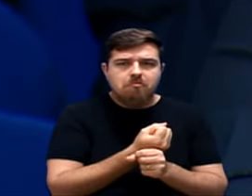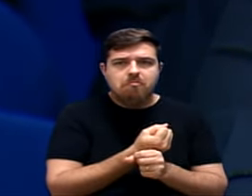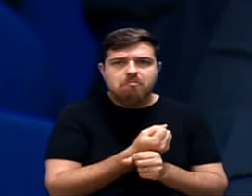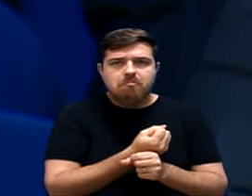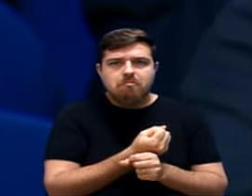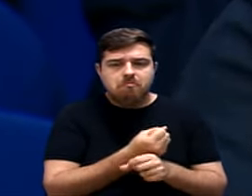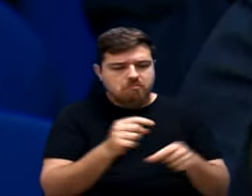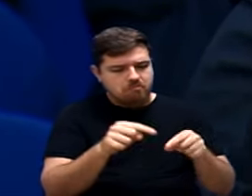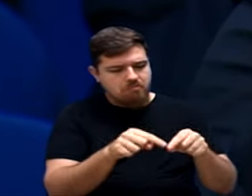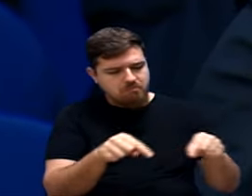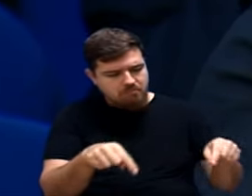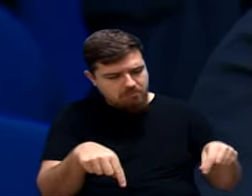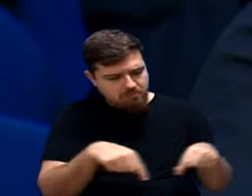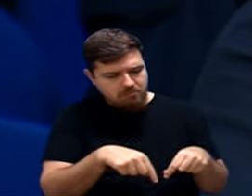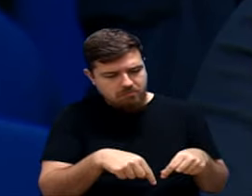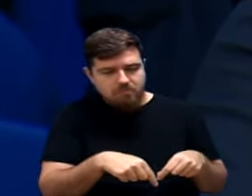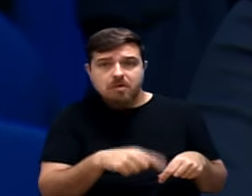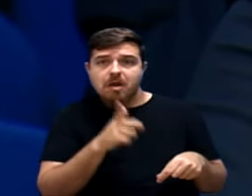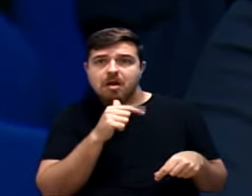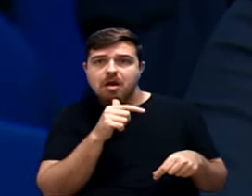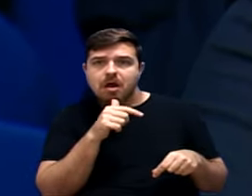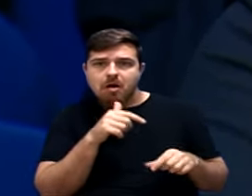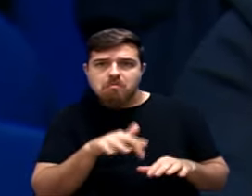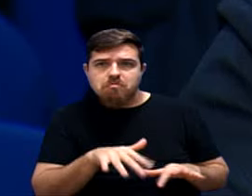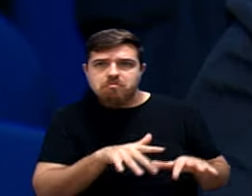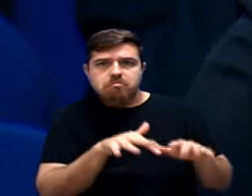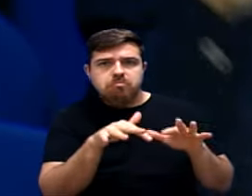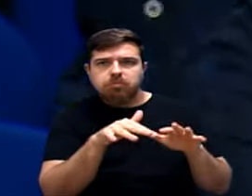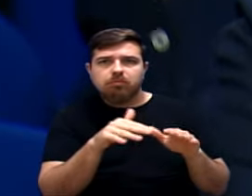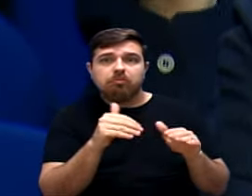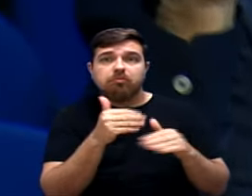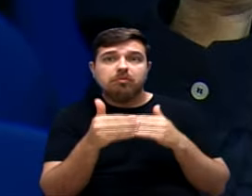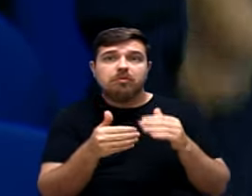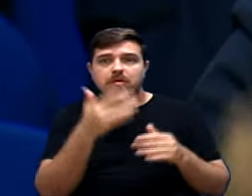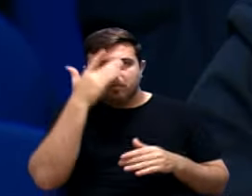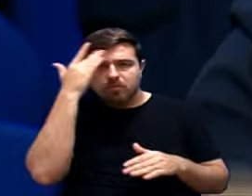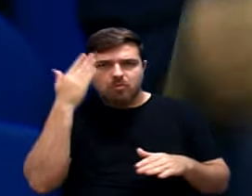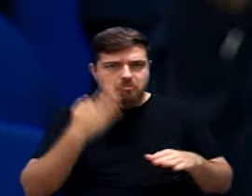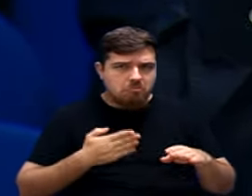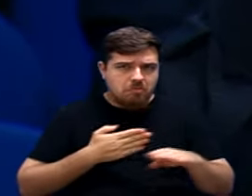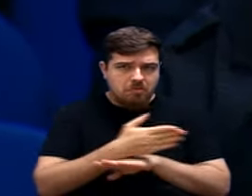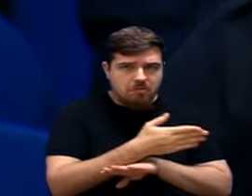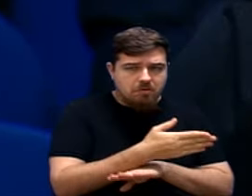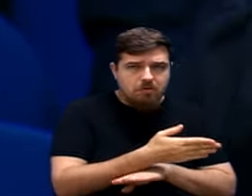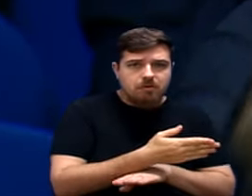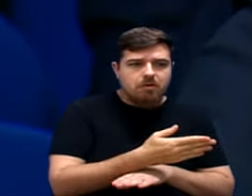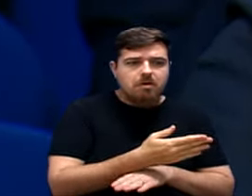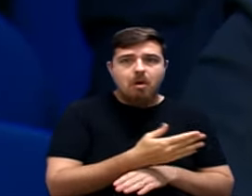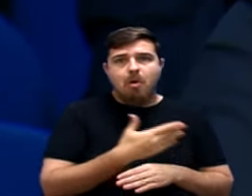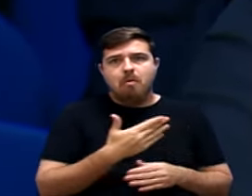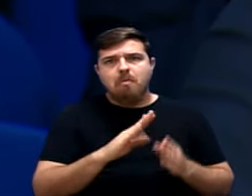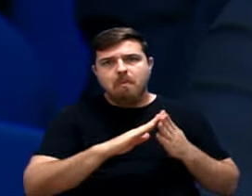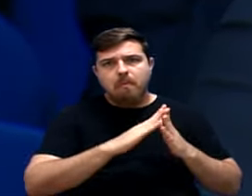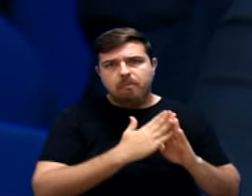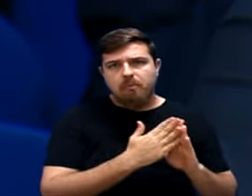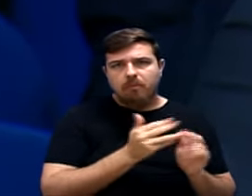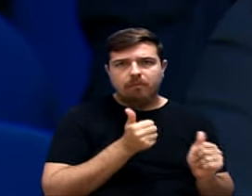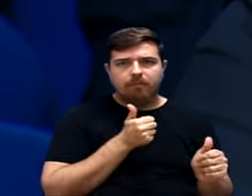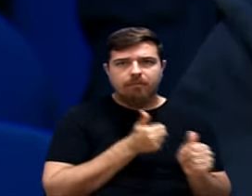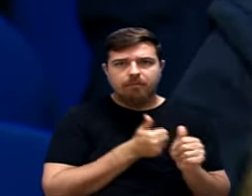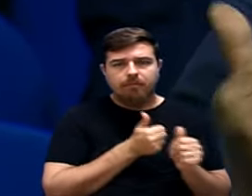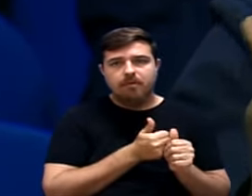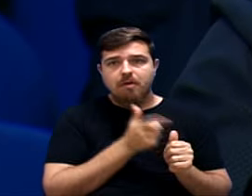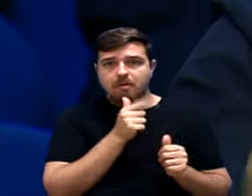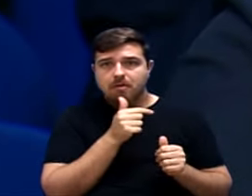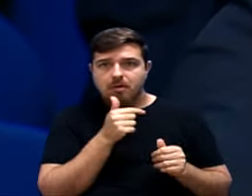construtora pode construir num área de alargamento aí na hora que tem uma invasão ou o pessoal faz um barraco na beira do rio aí